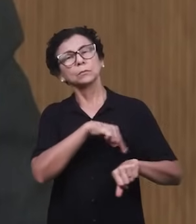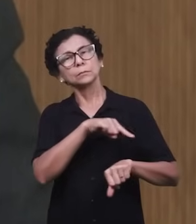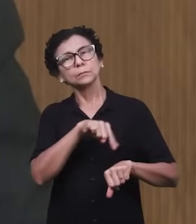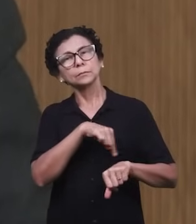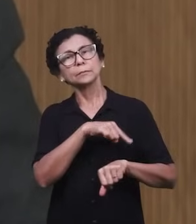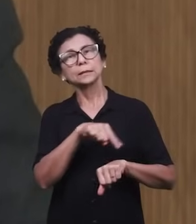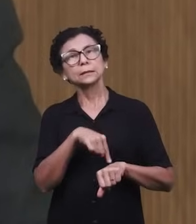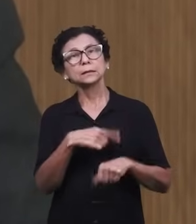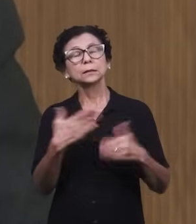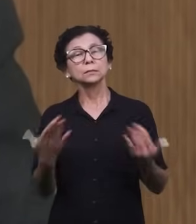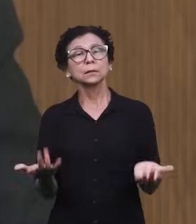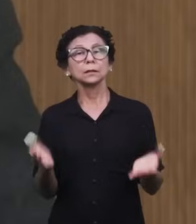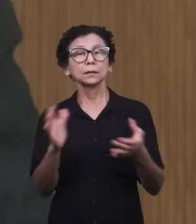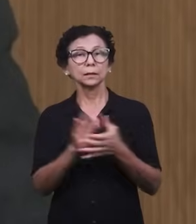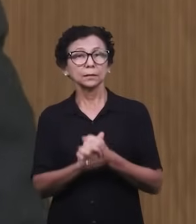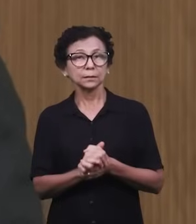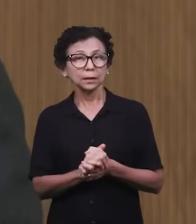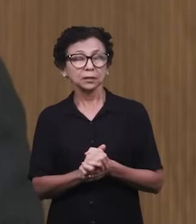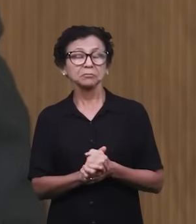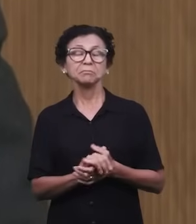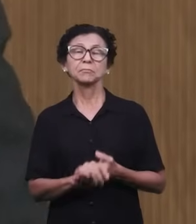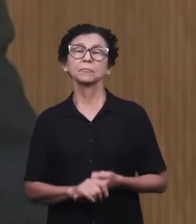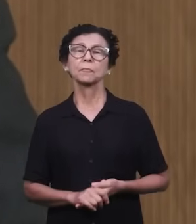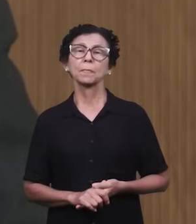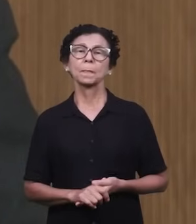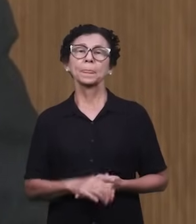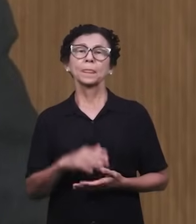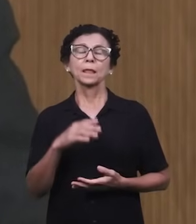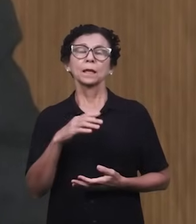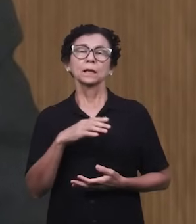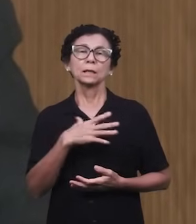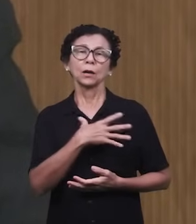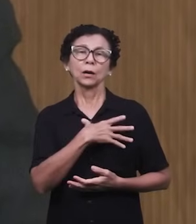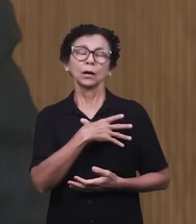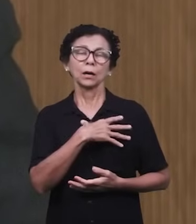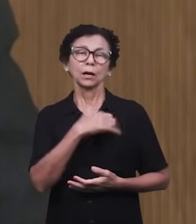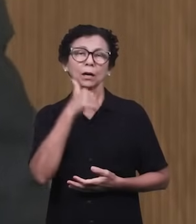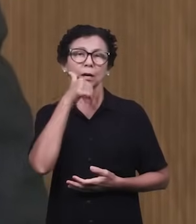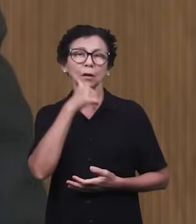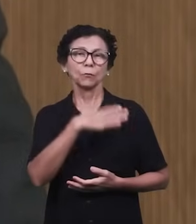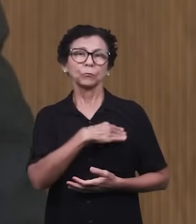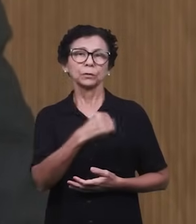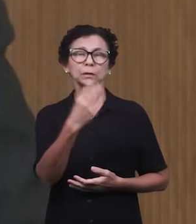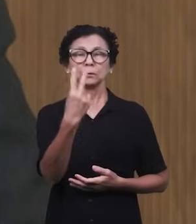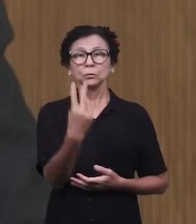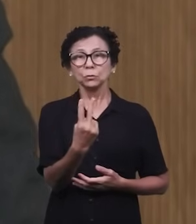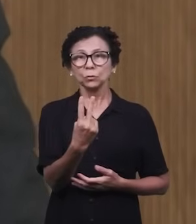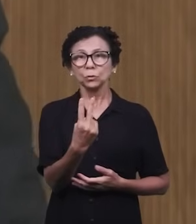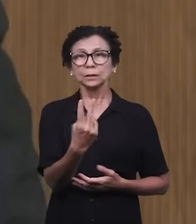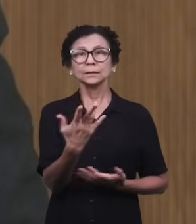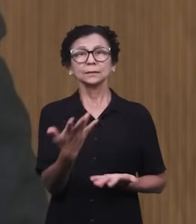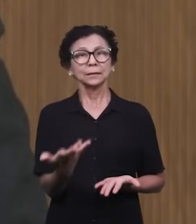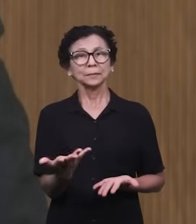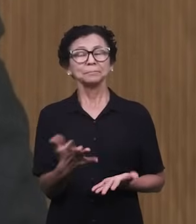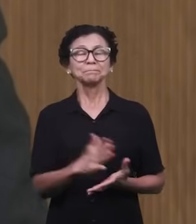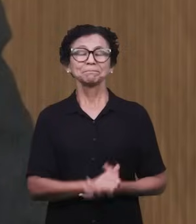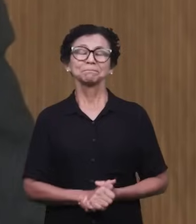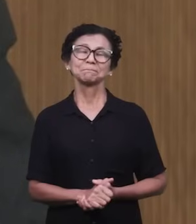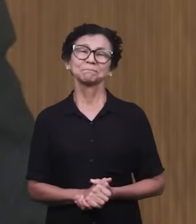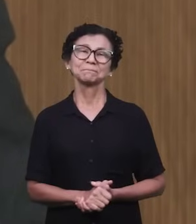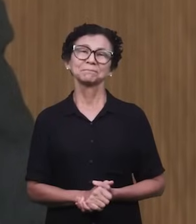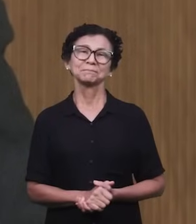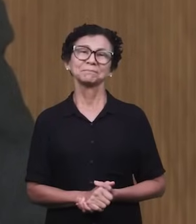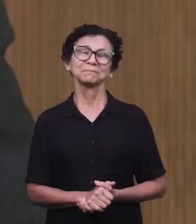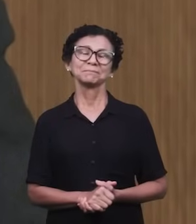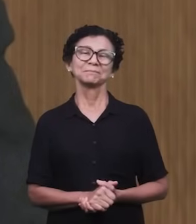cedo. Isso aconteceu lá em casa com a Sara, né? Então, de 4 anos de idade, agora ela está com 11, faz